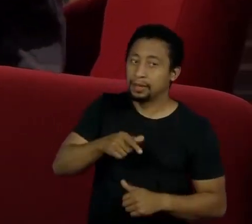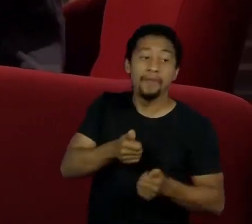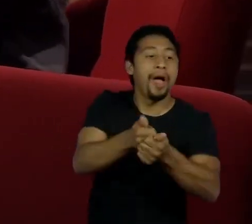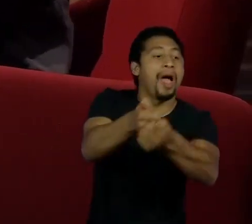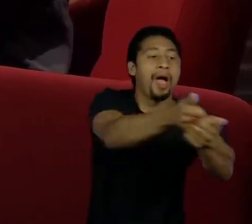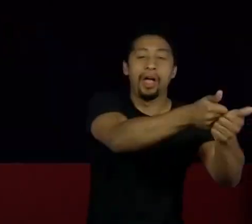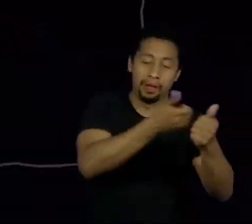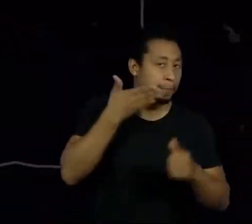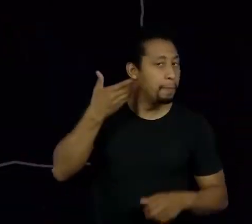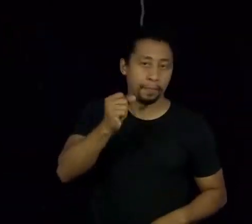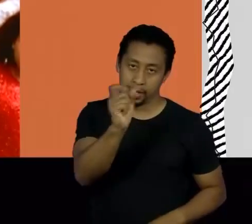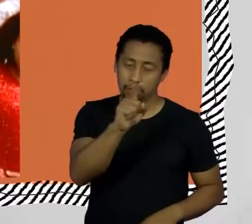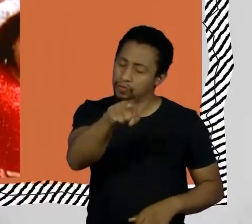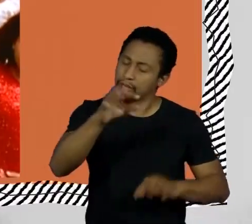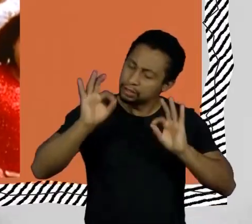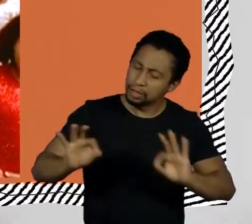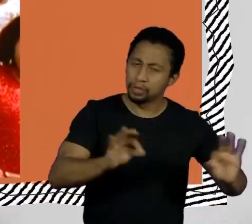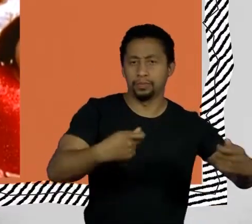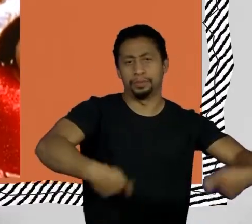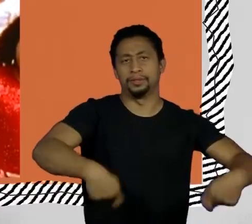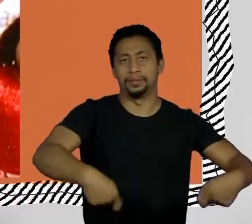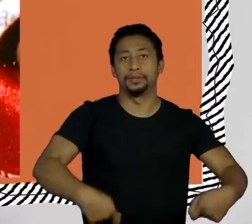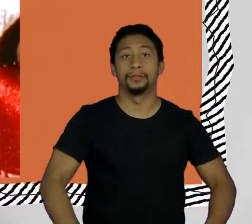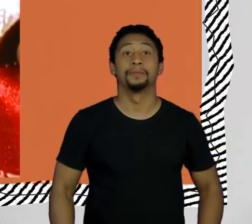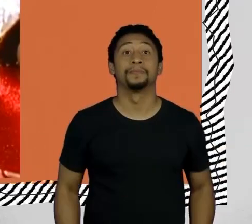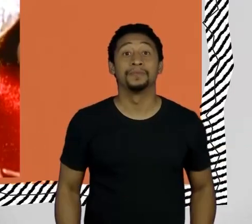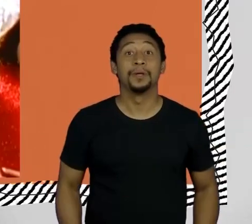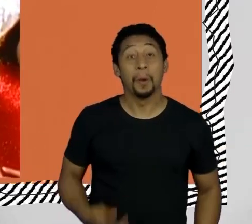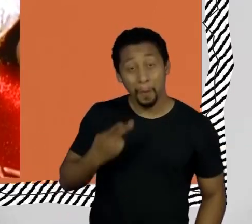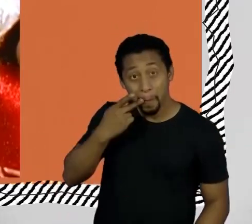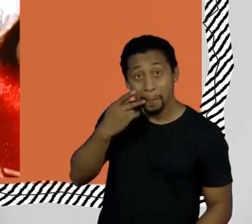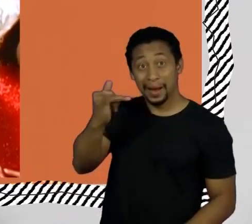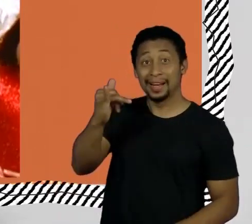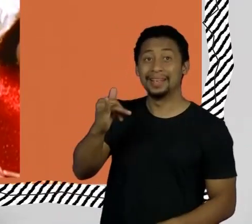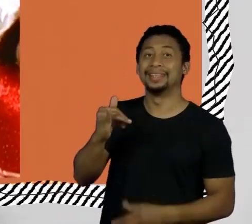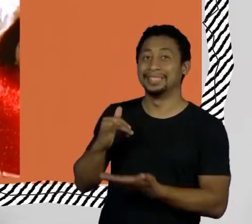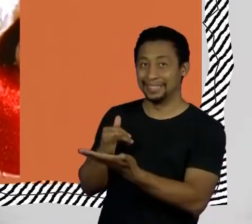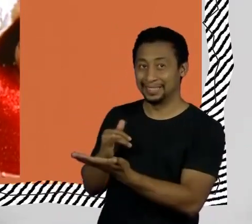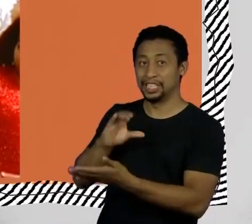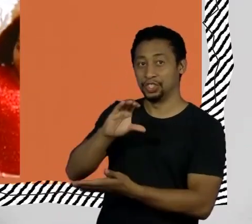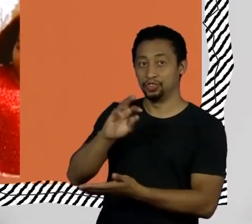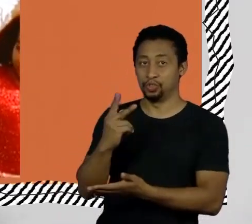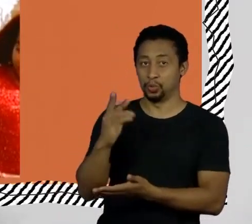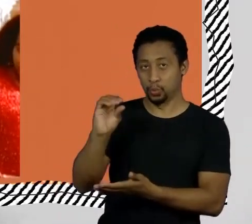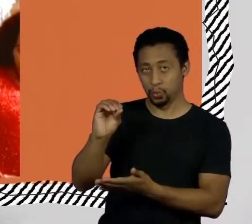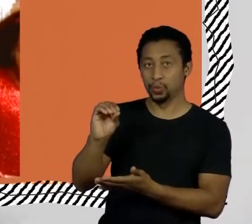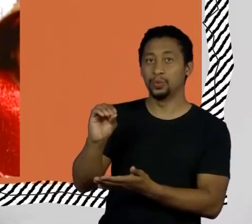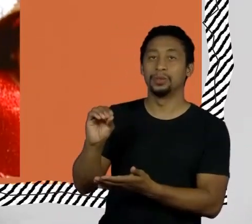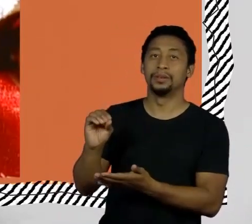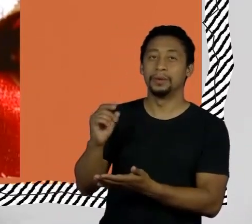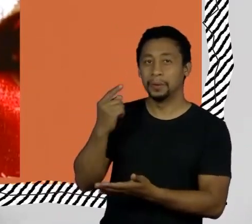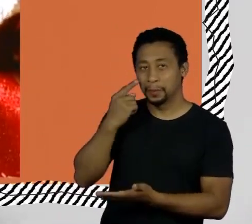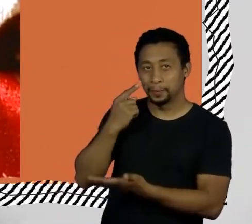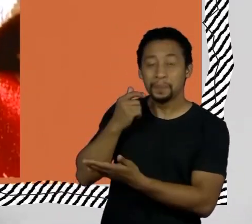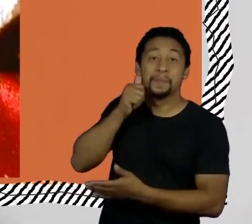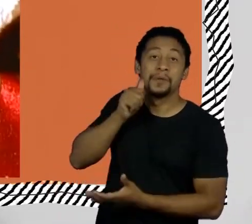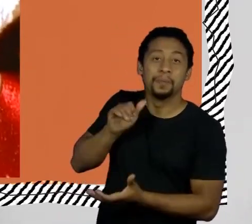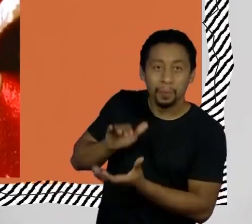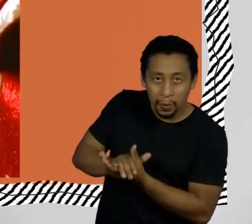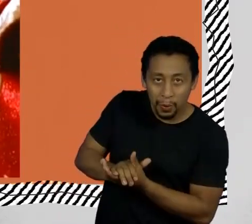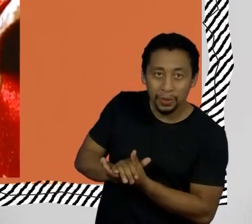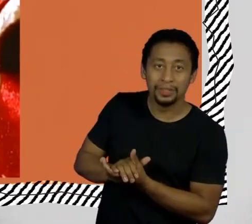o mais honesto eu sou o pai de Chico César e Chico César a minha esposa